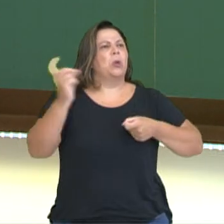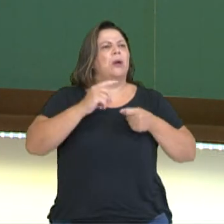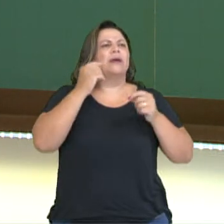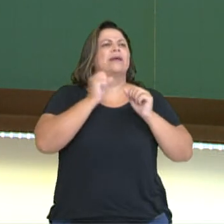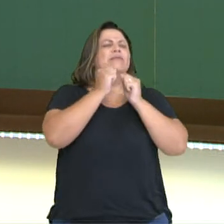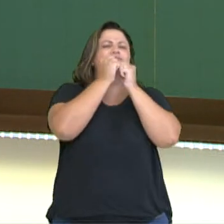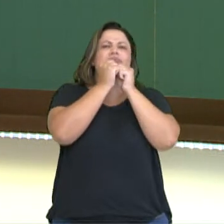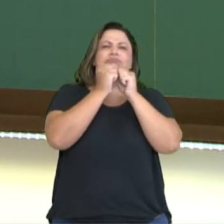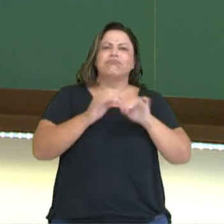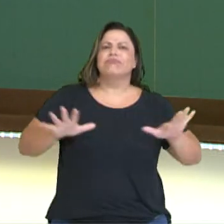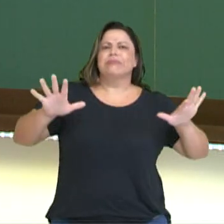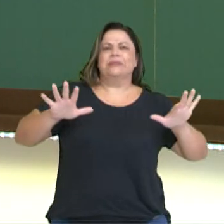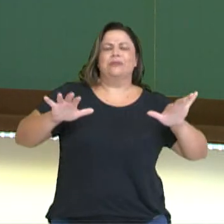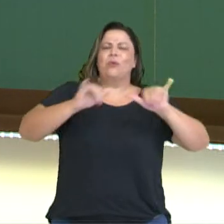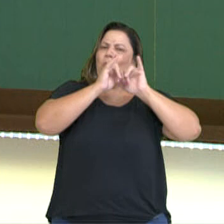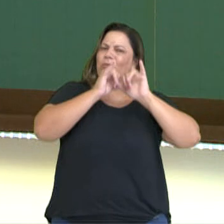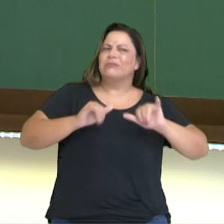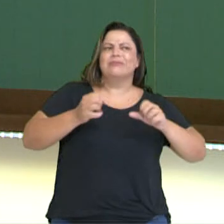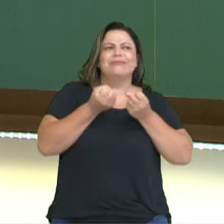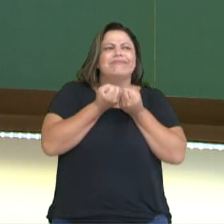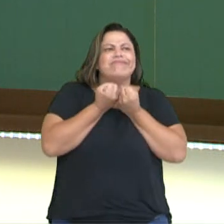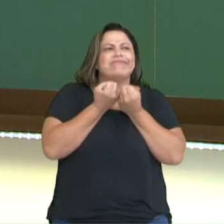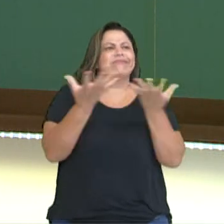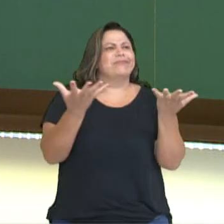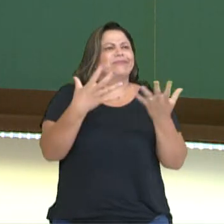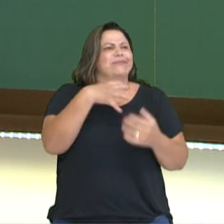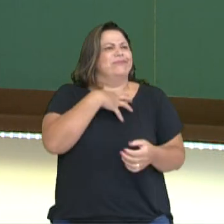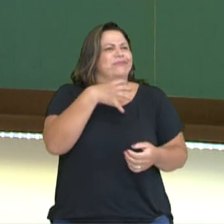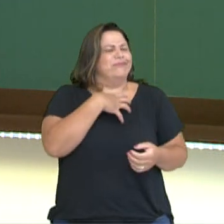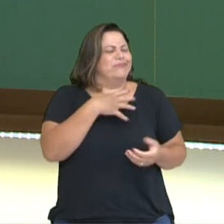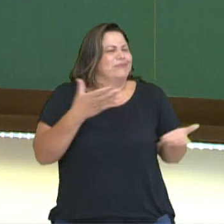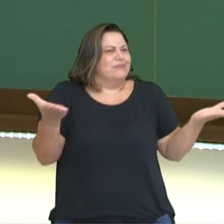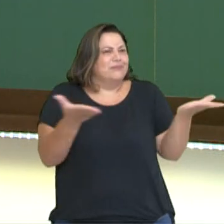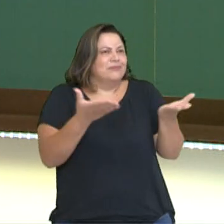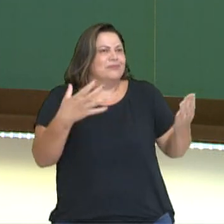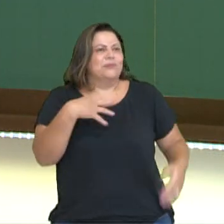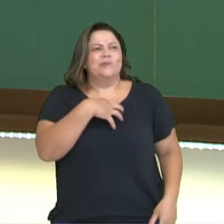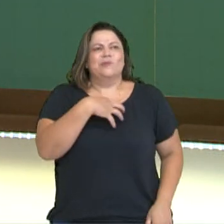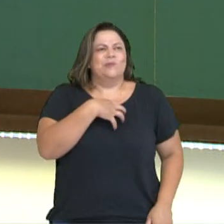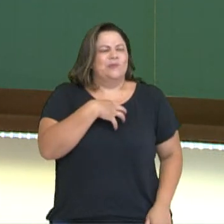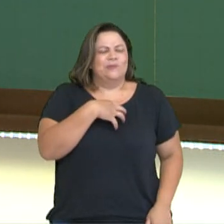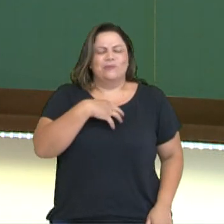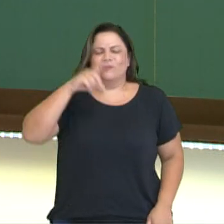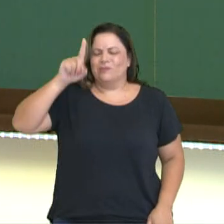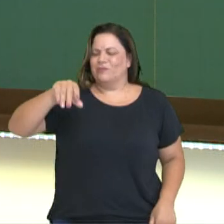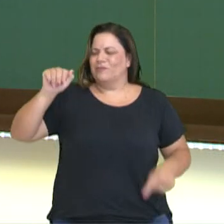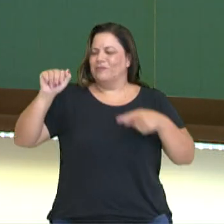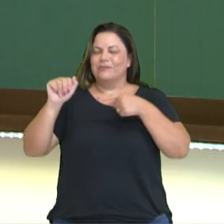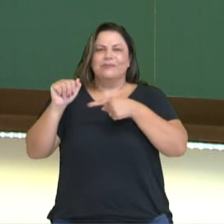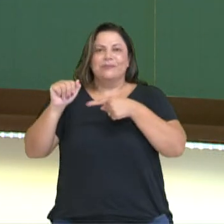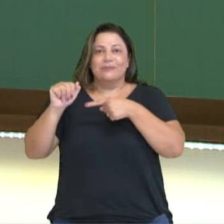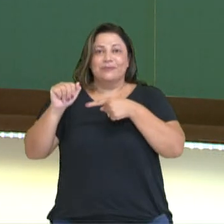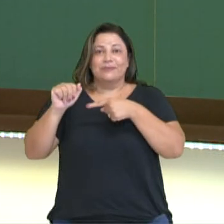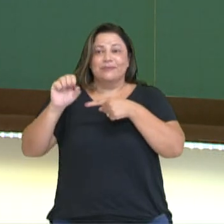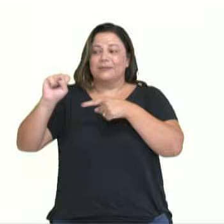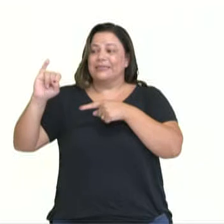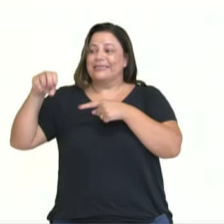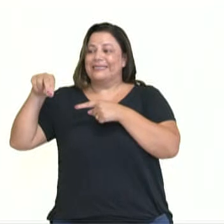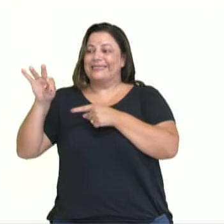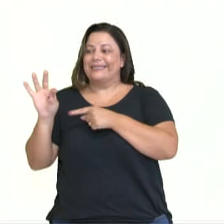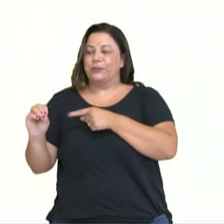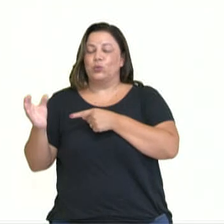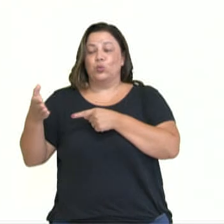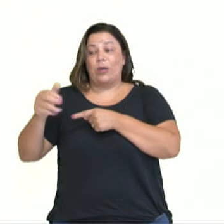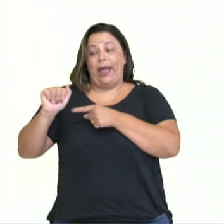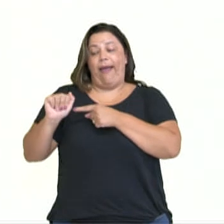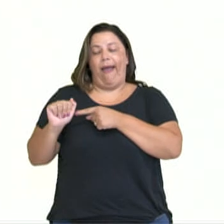chorava como agora, irmãos, não a sentia como a sinto. Veja que aqui eu tenho um pronome em destaque, né?